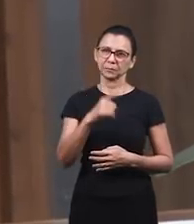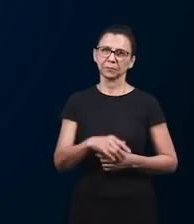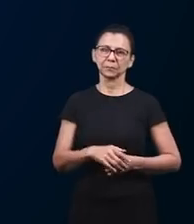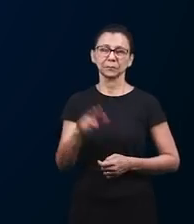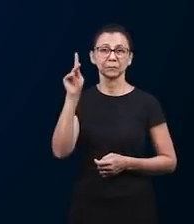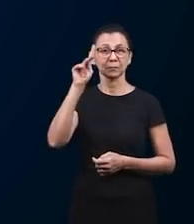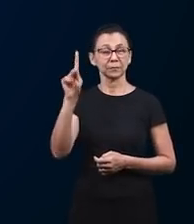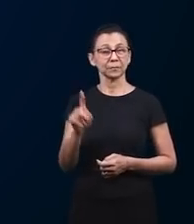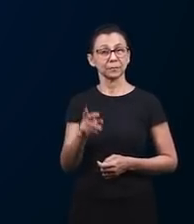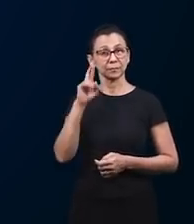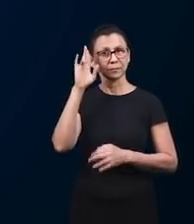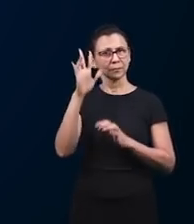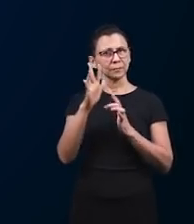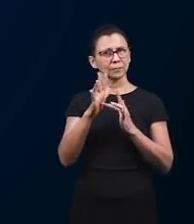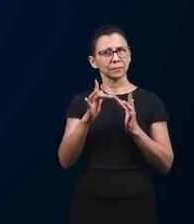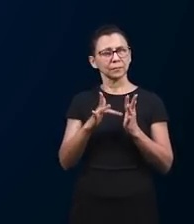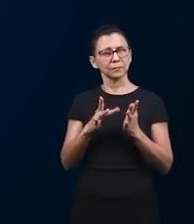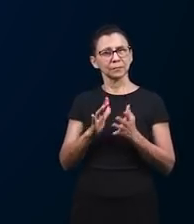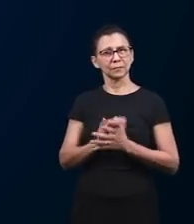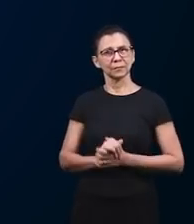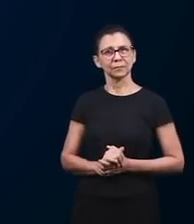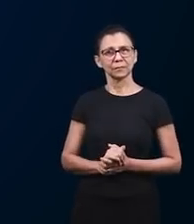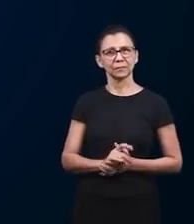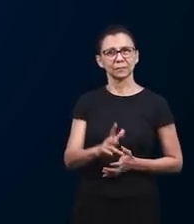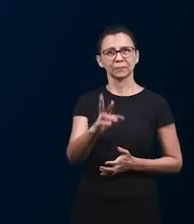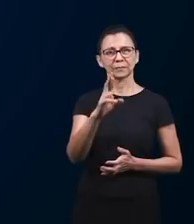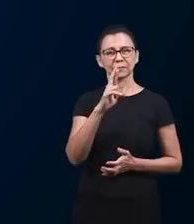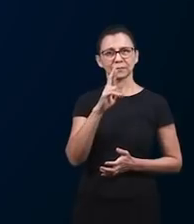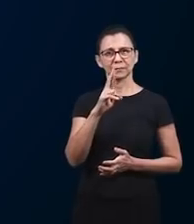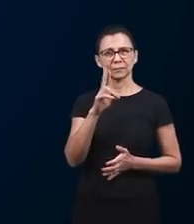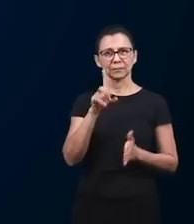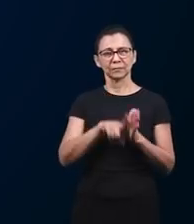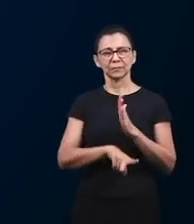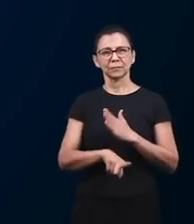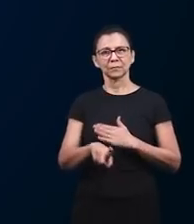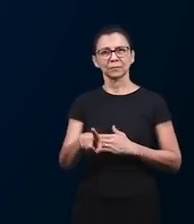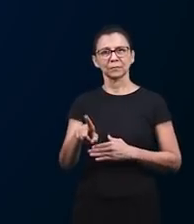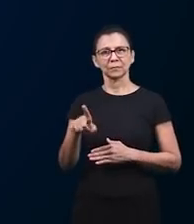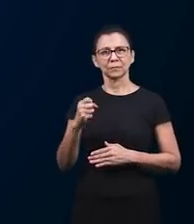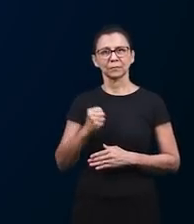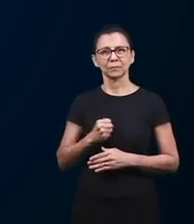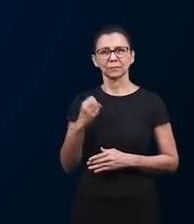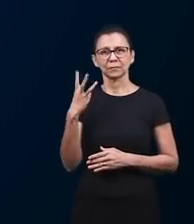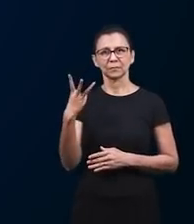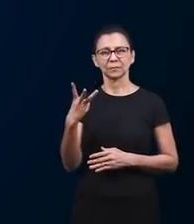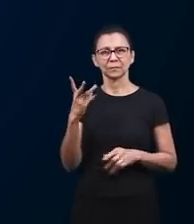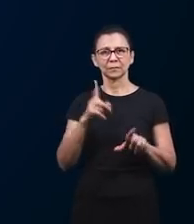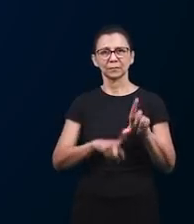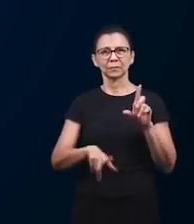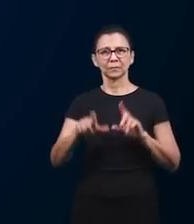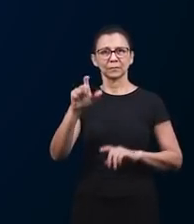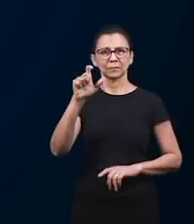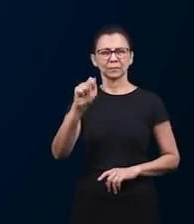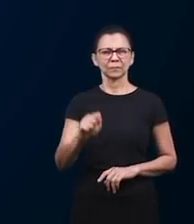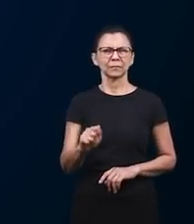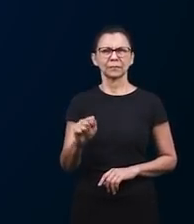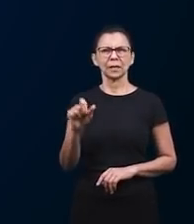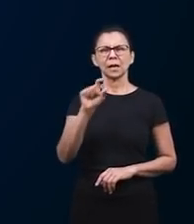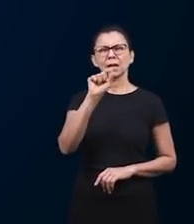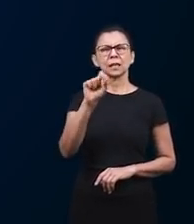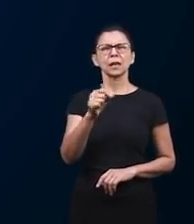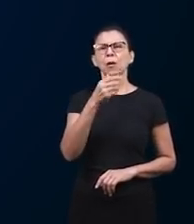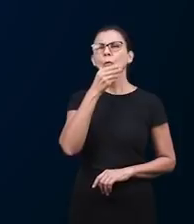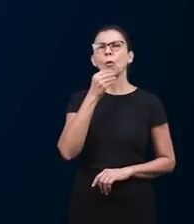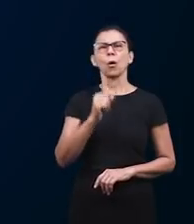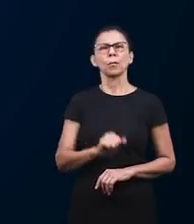aqui. A paz do Senhor Jesus, respondendo à pergunta 3, letra A, um homem. Quem? Martinho